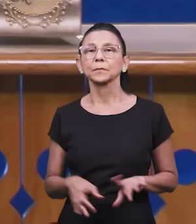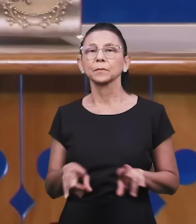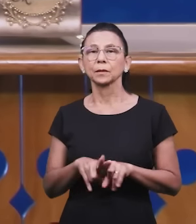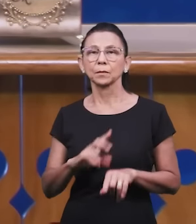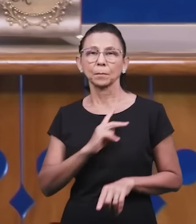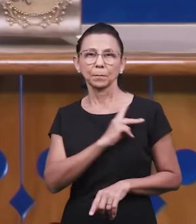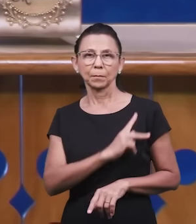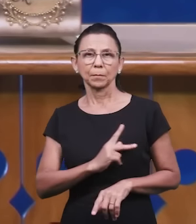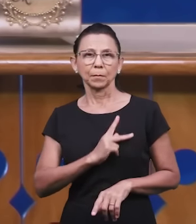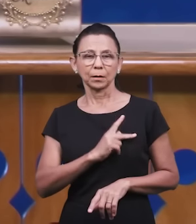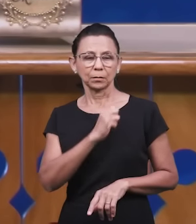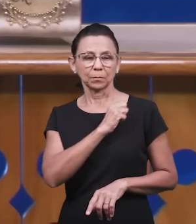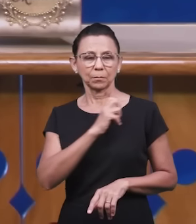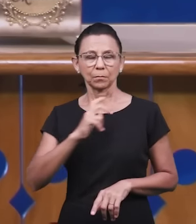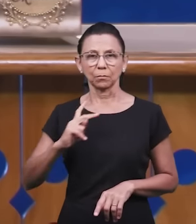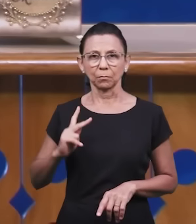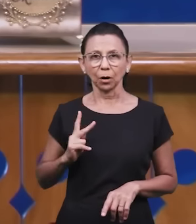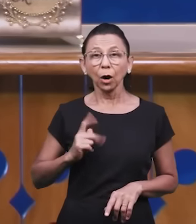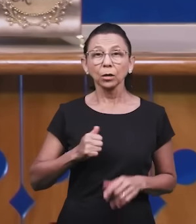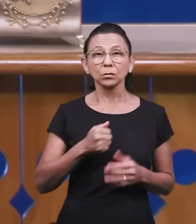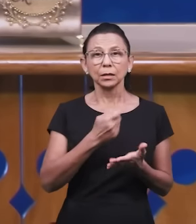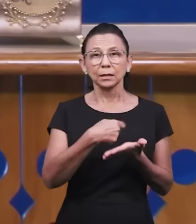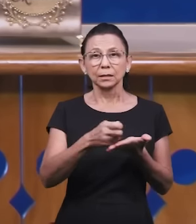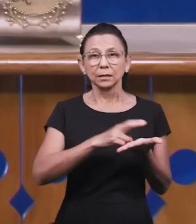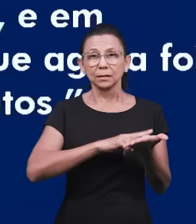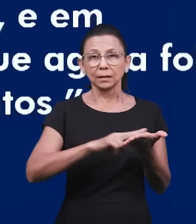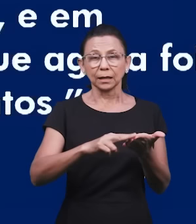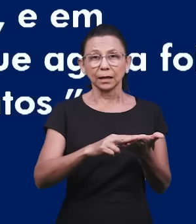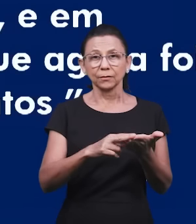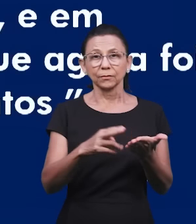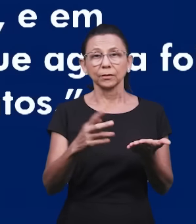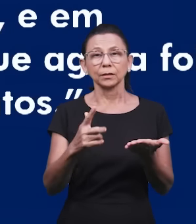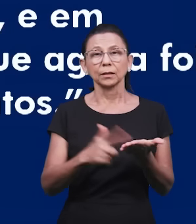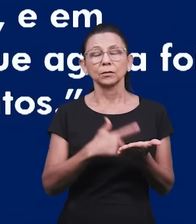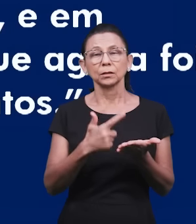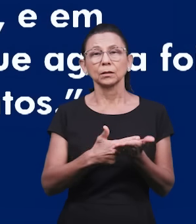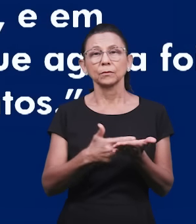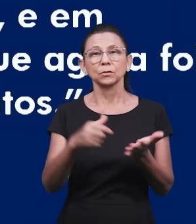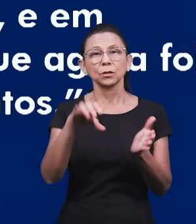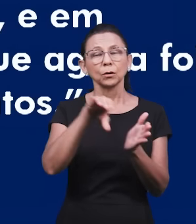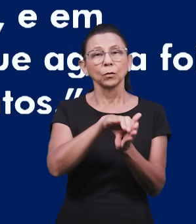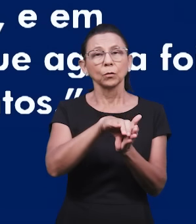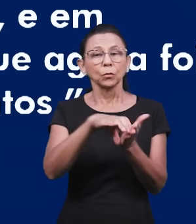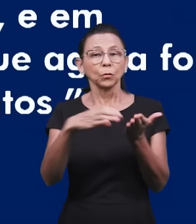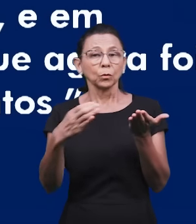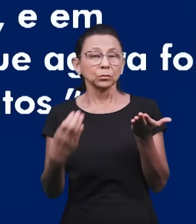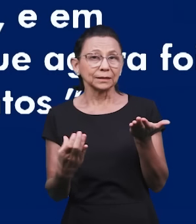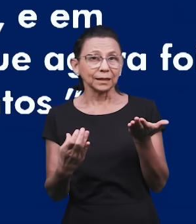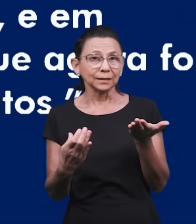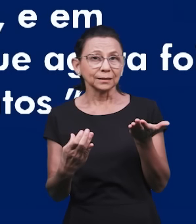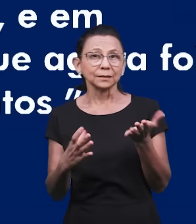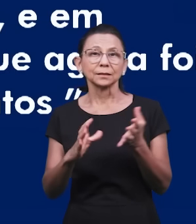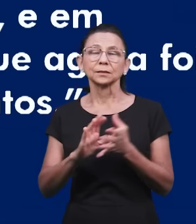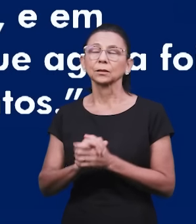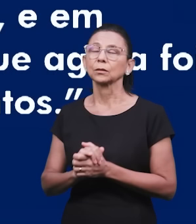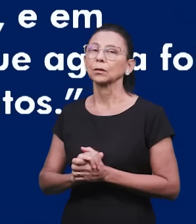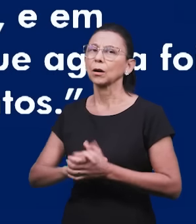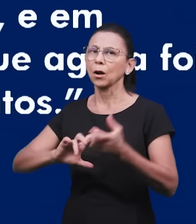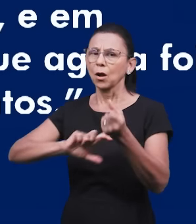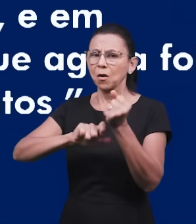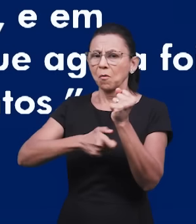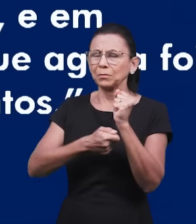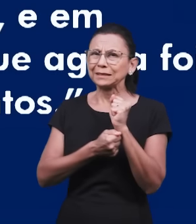apóstolo Paulo, quando ele escreve aos Colossenses, Colossenses 1, 26, ele diz assim, olha, é um mistério que esteve oculto desde todos os séculos, ou